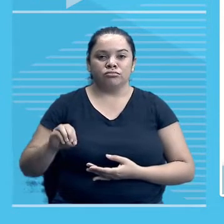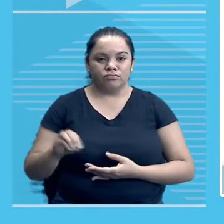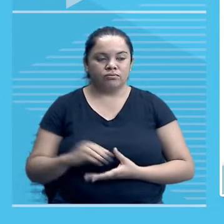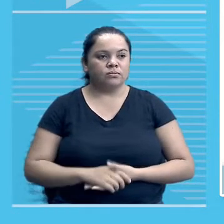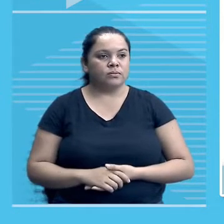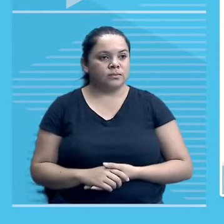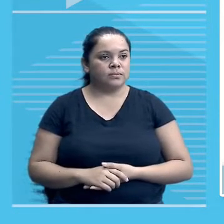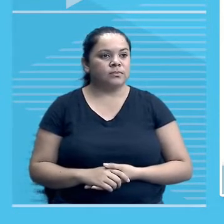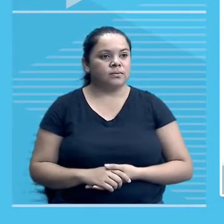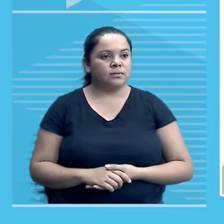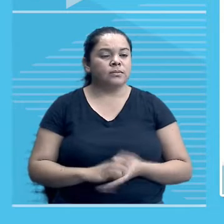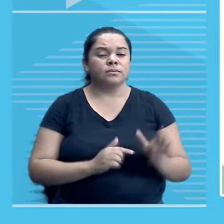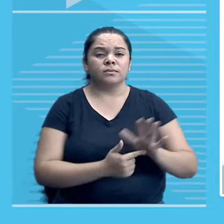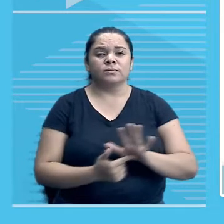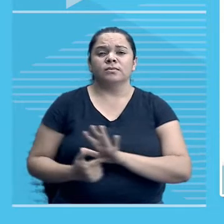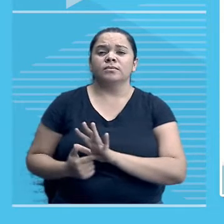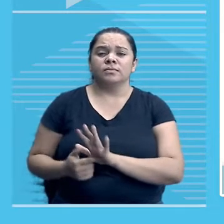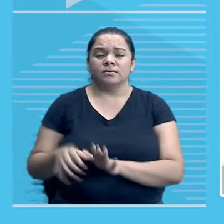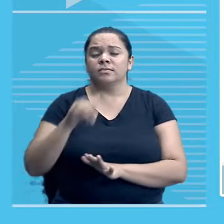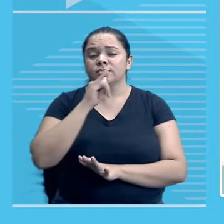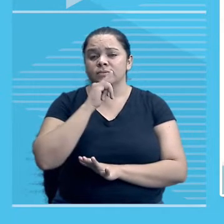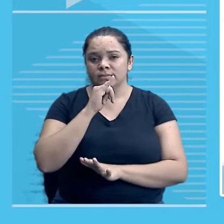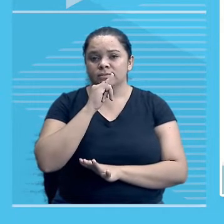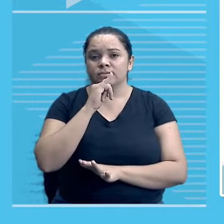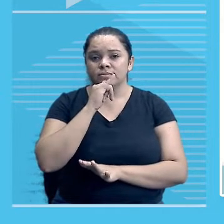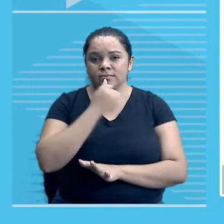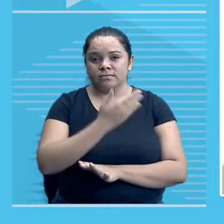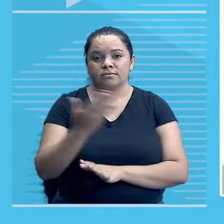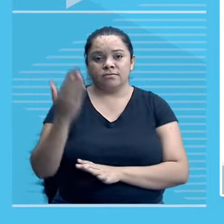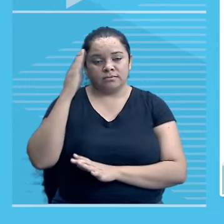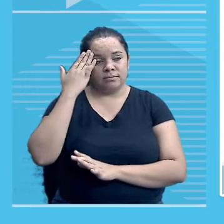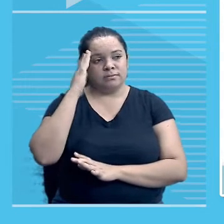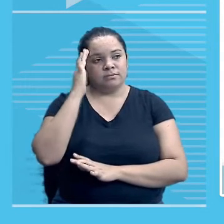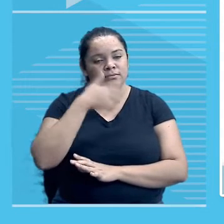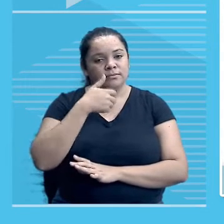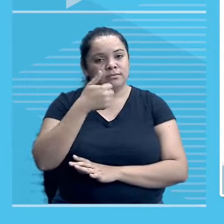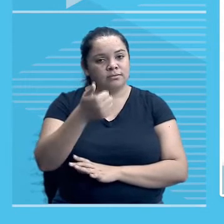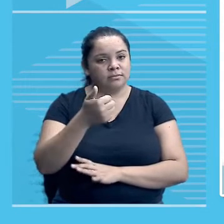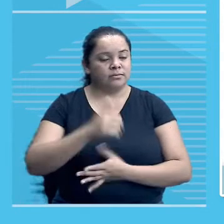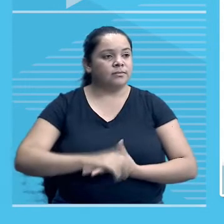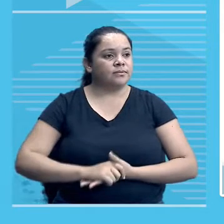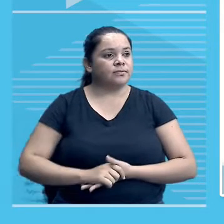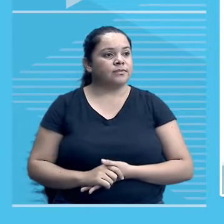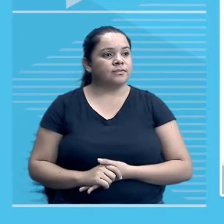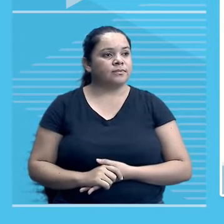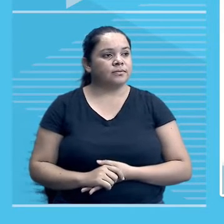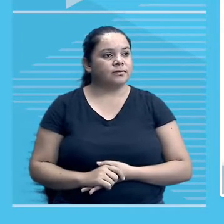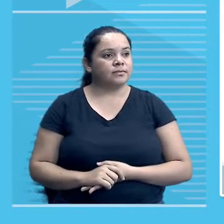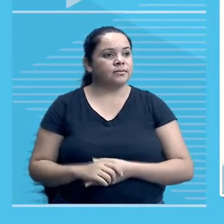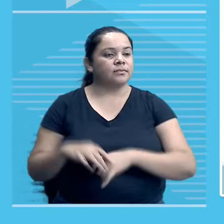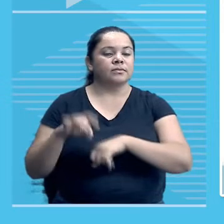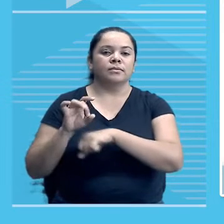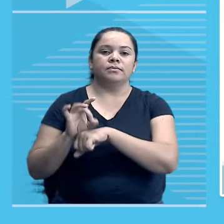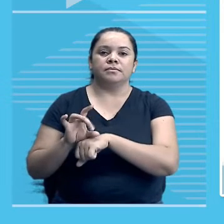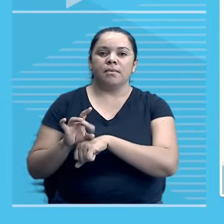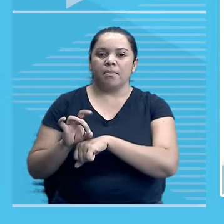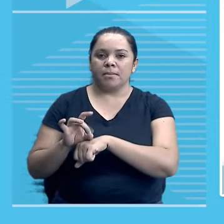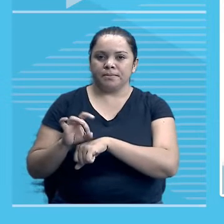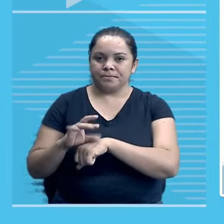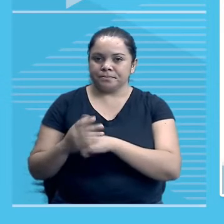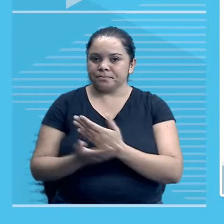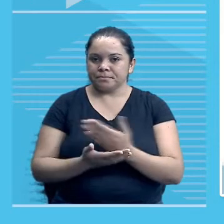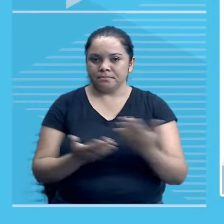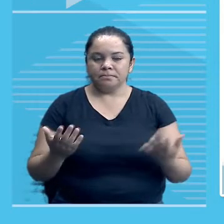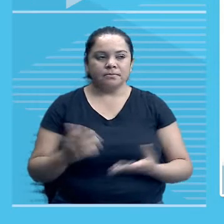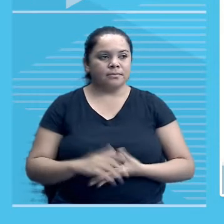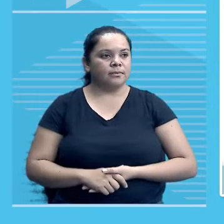misto. Mas eu vou colocar um resumo bem legal, né, para você entender. Ó, a dica Cana Educação para vocês, ó.